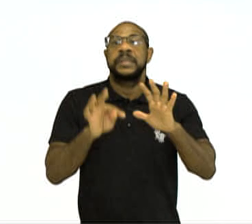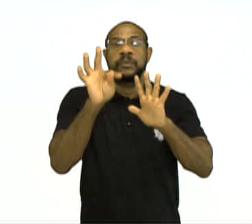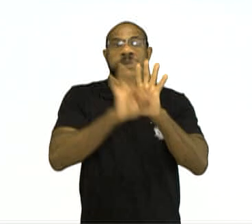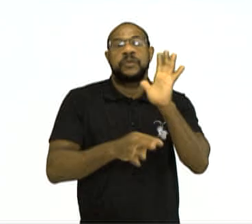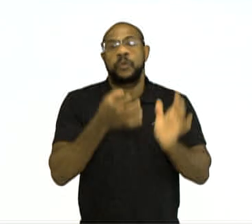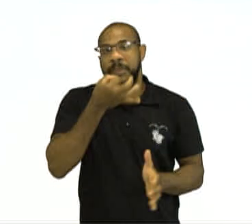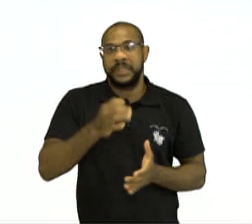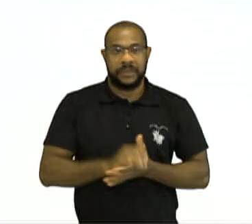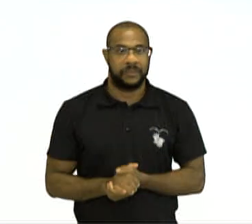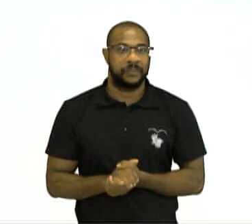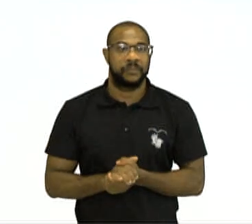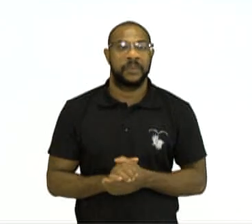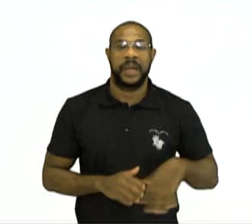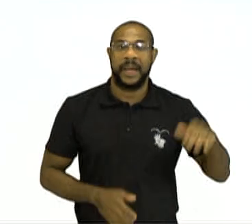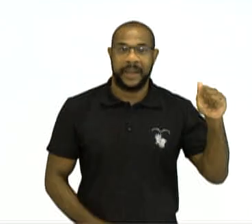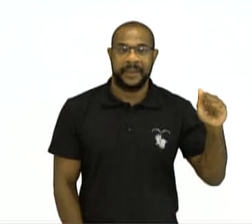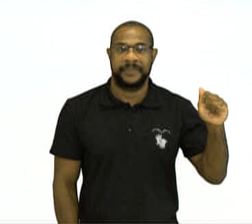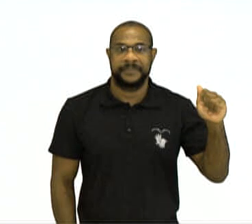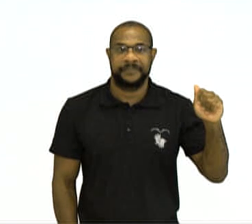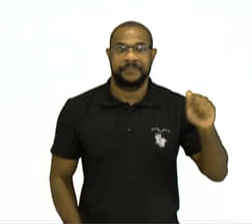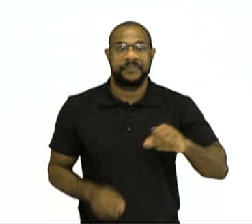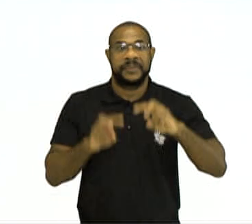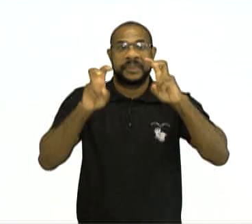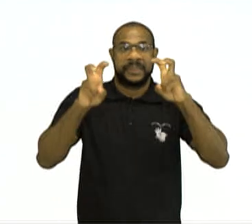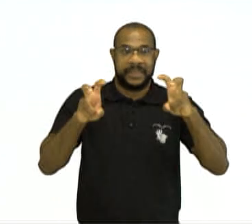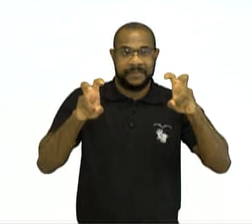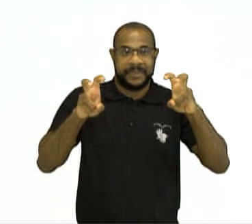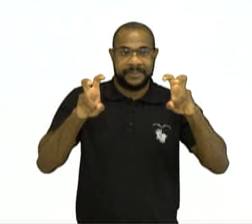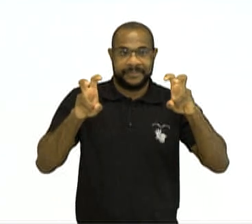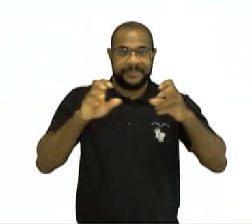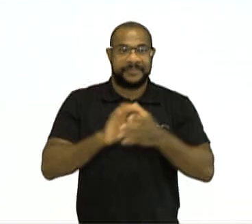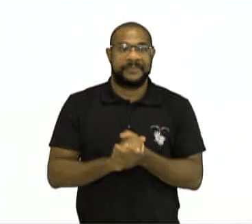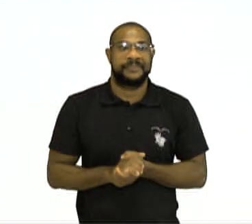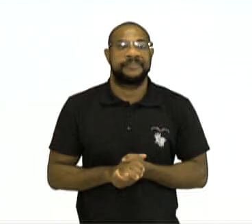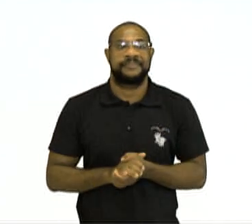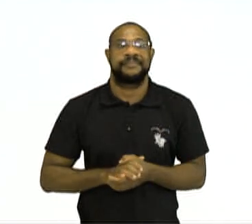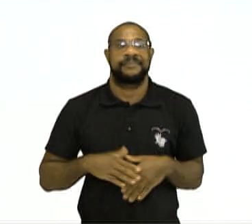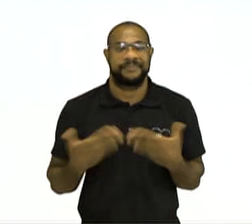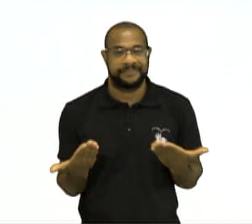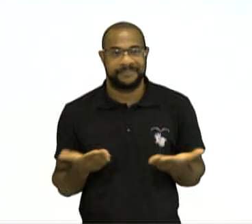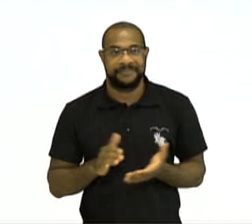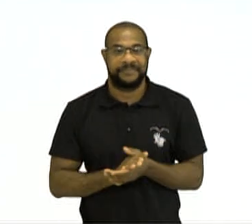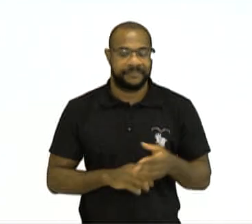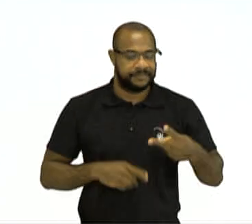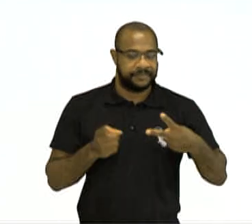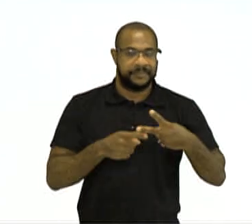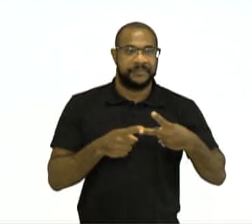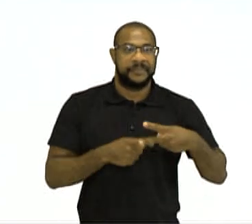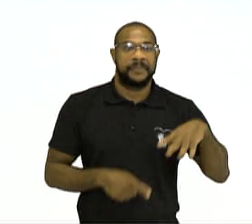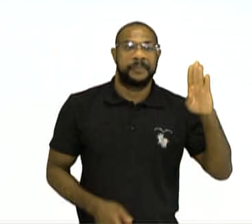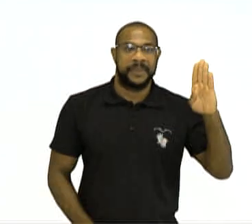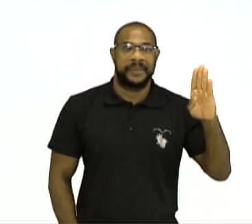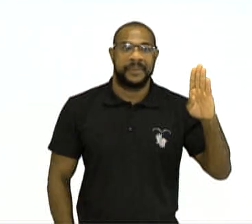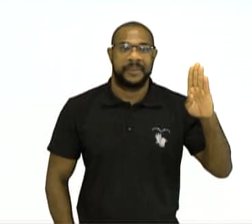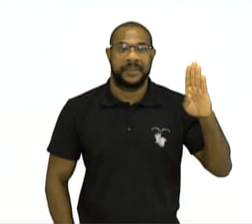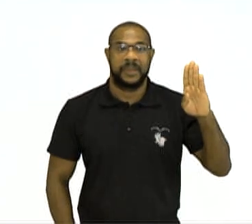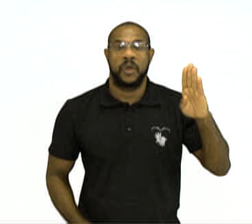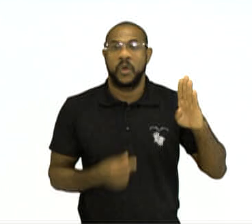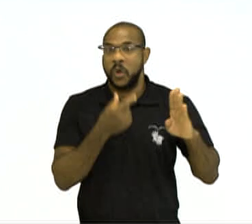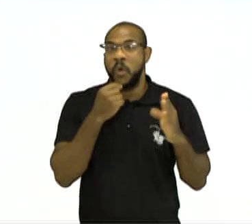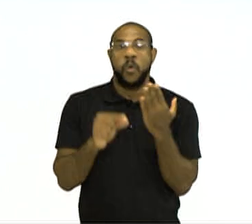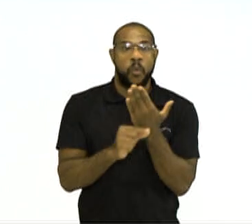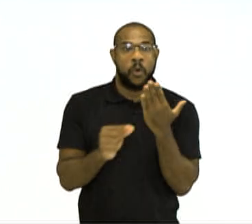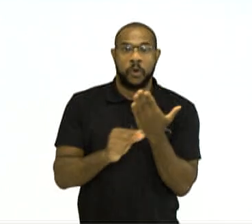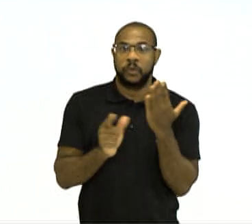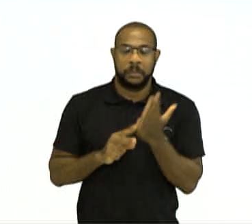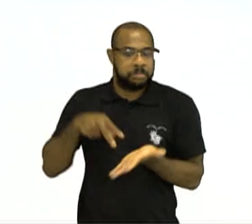opinião. Alternativa A, o tema nele abordado geralmente é simplificado. Alternativa B, o autor não